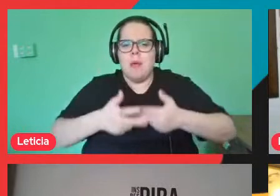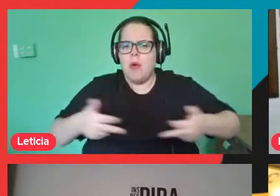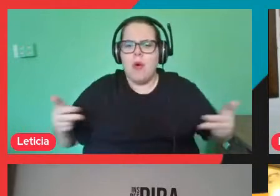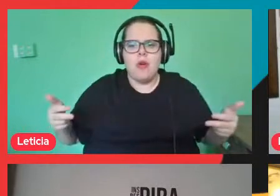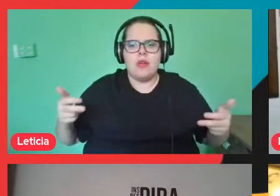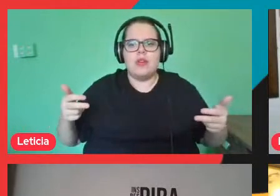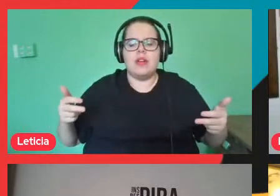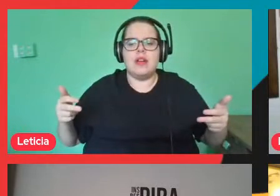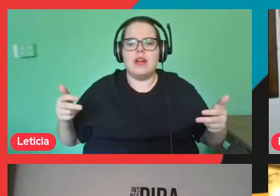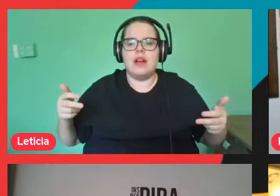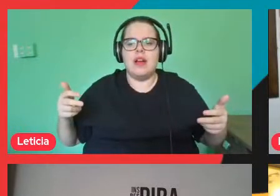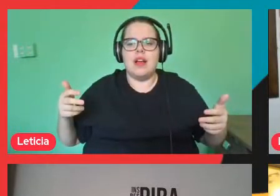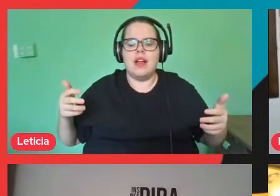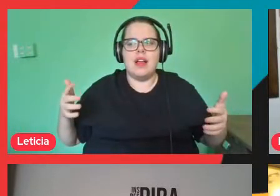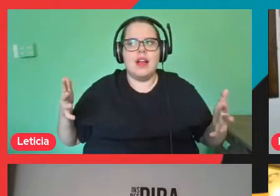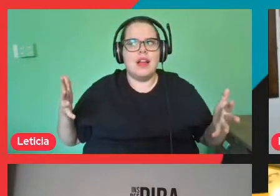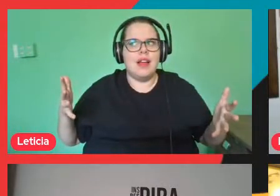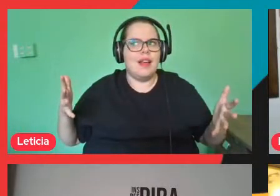e era